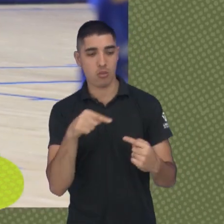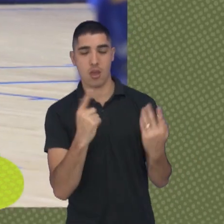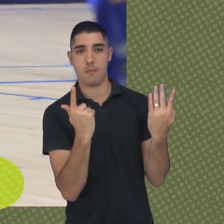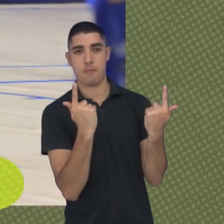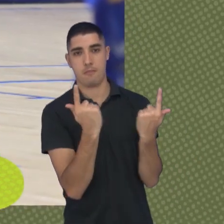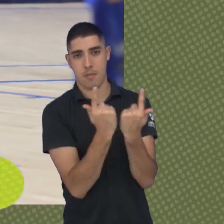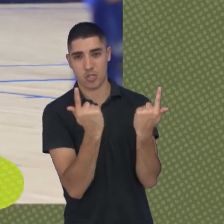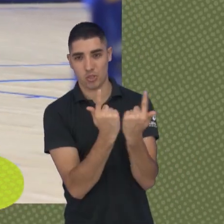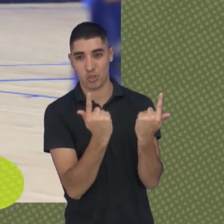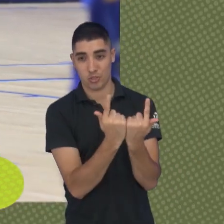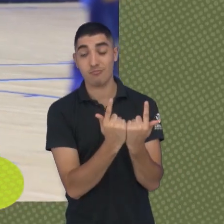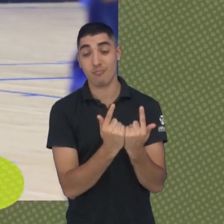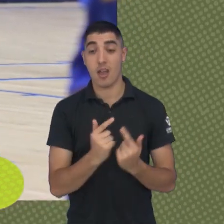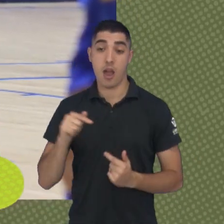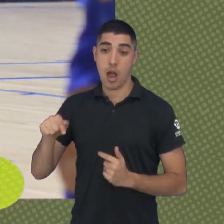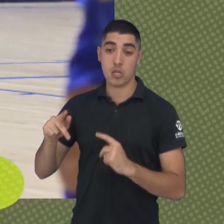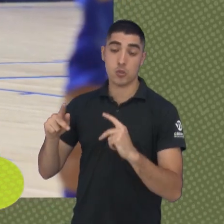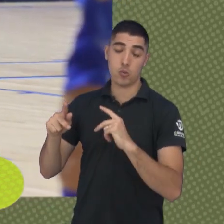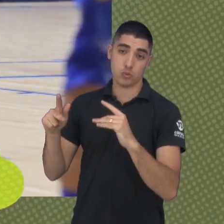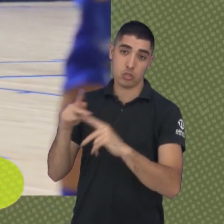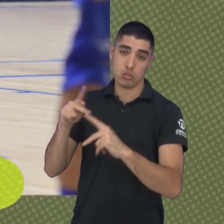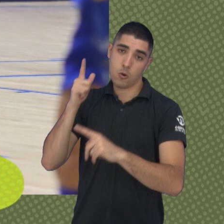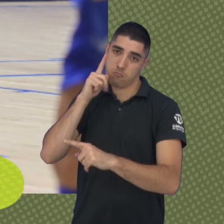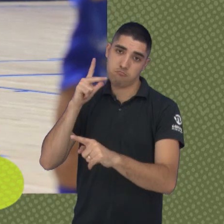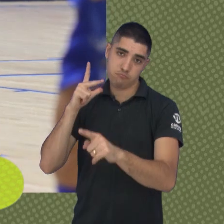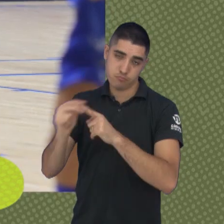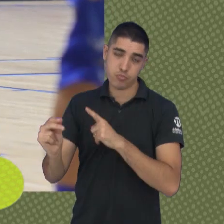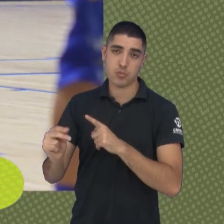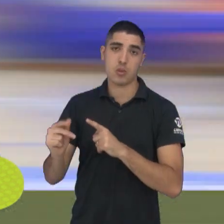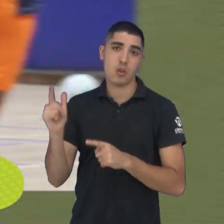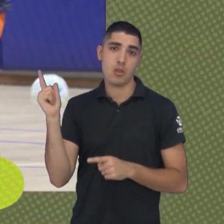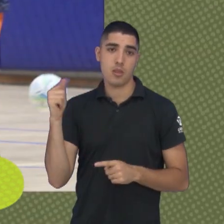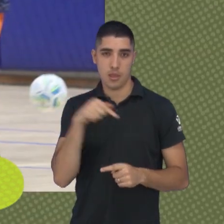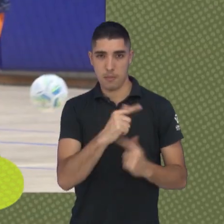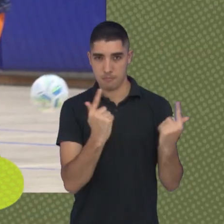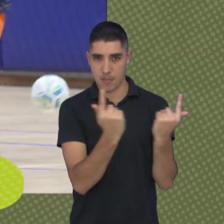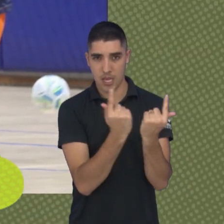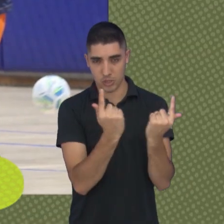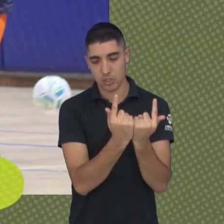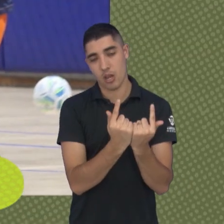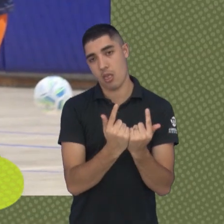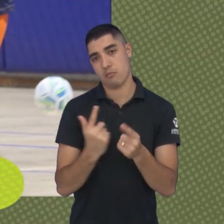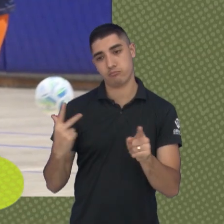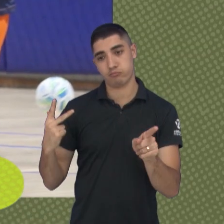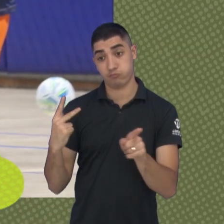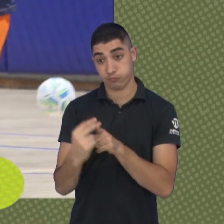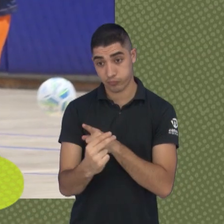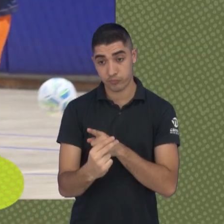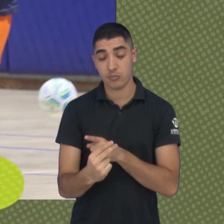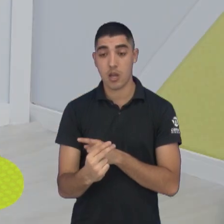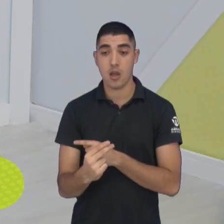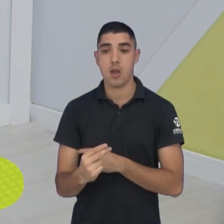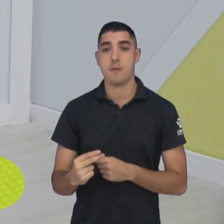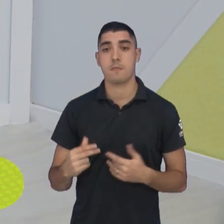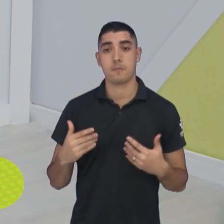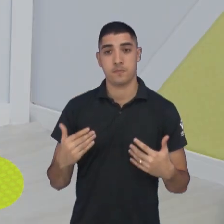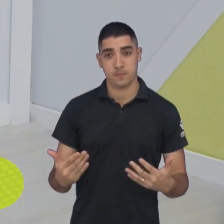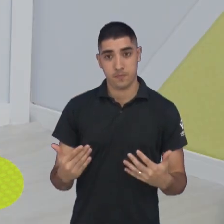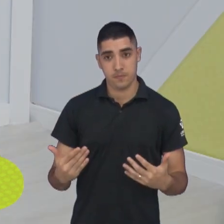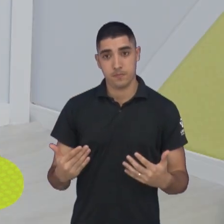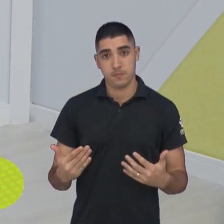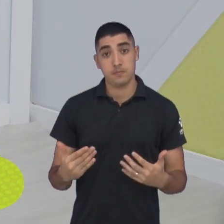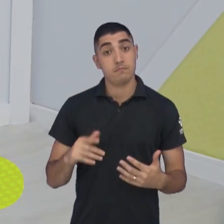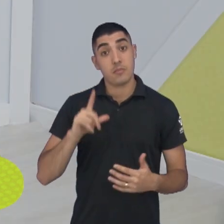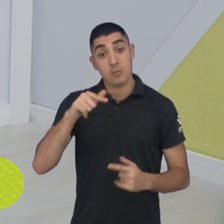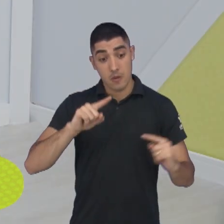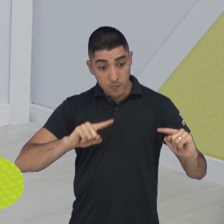e Magé ficaram com a 3ª e a 4ª melhores campanhas da competição, por isso que eles decidiram o 3º lugar. E aí a